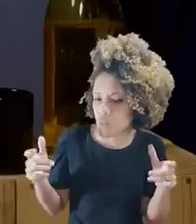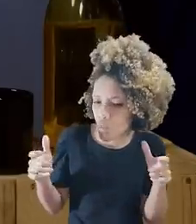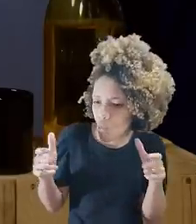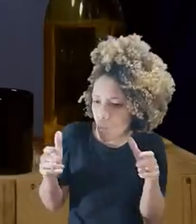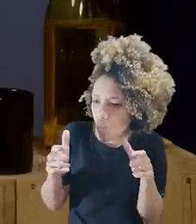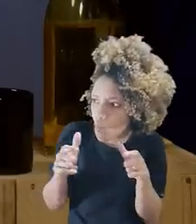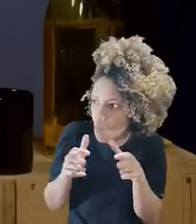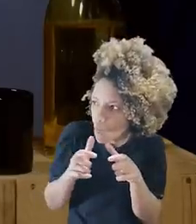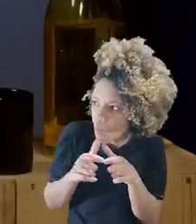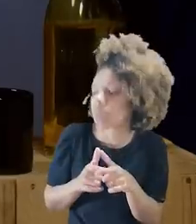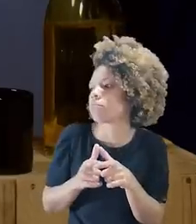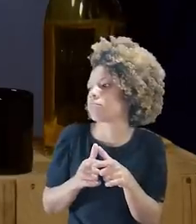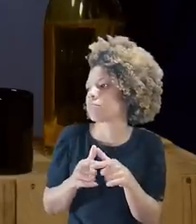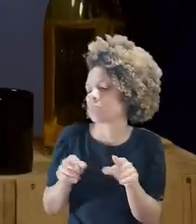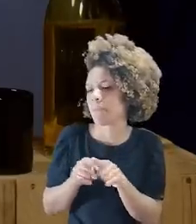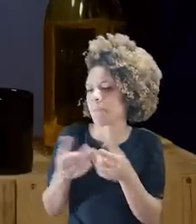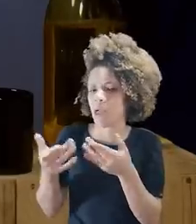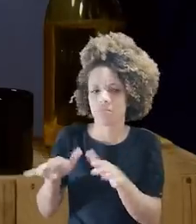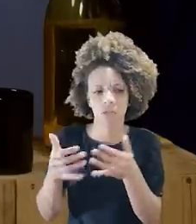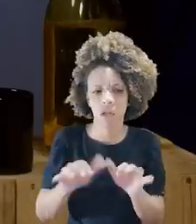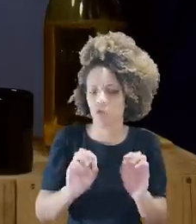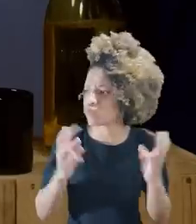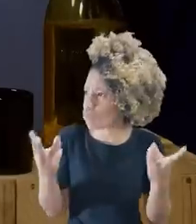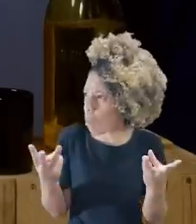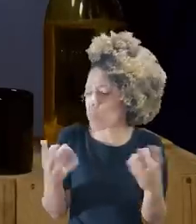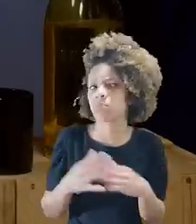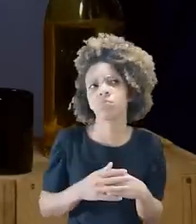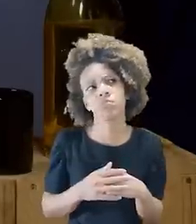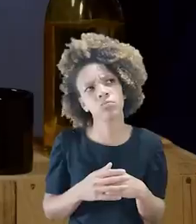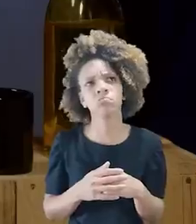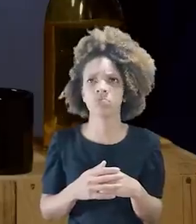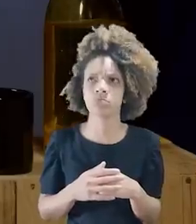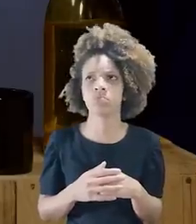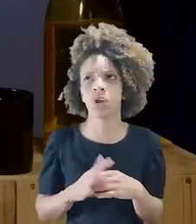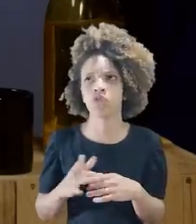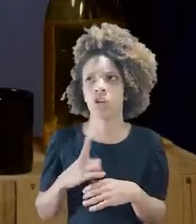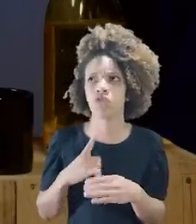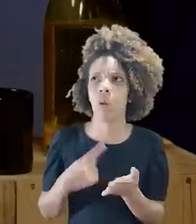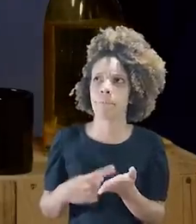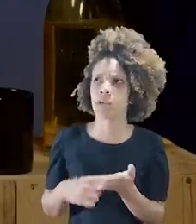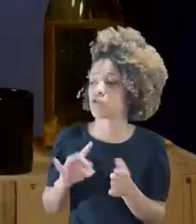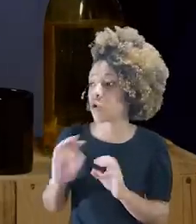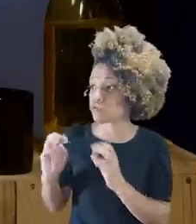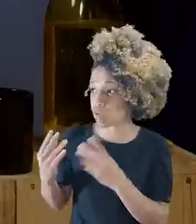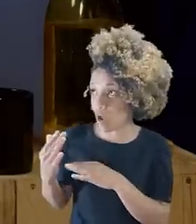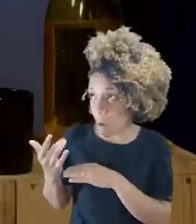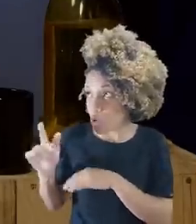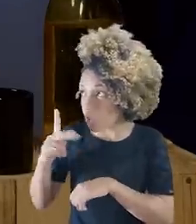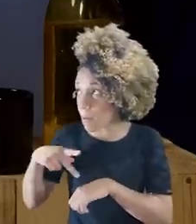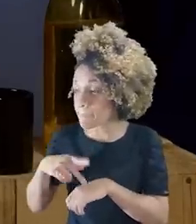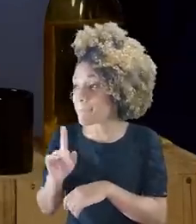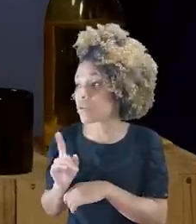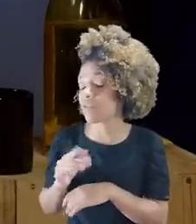tudo Fi fui negando shows E aí os que eu já tinha fora só fui fazendo mais fora do Brasil para poder